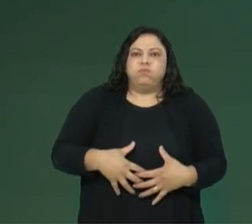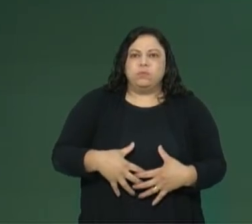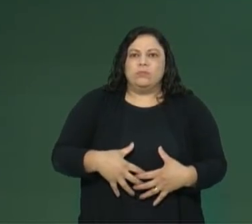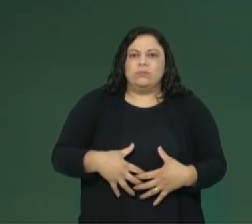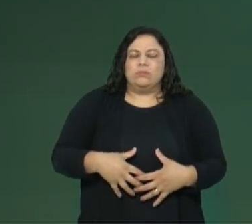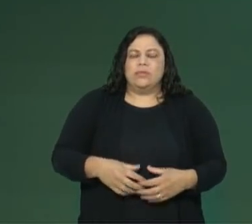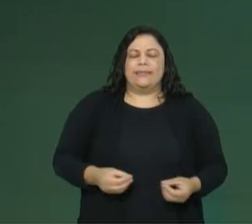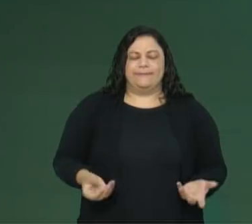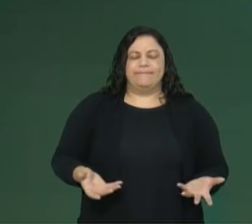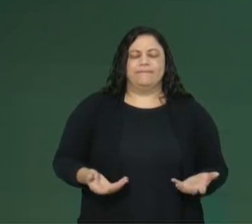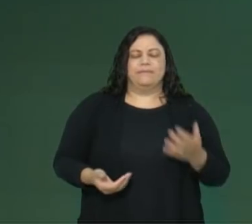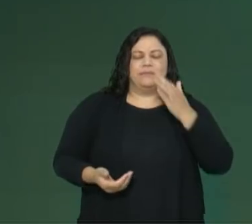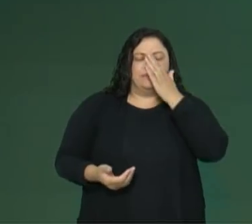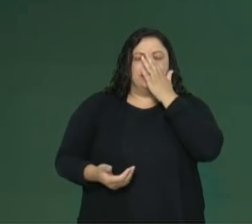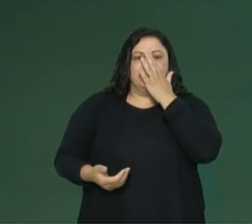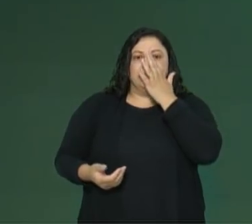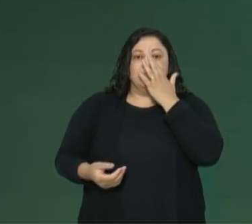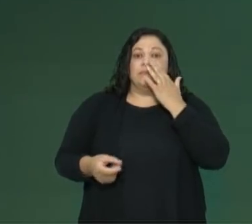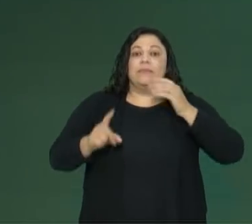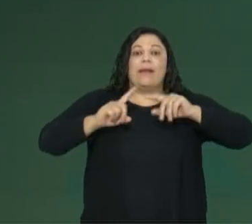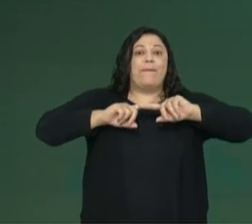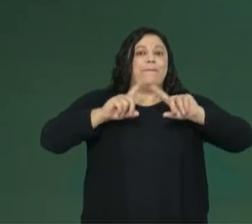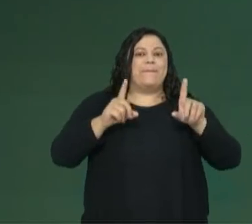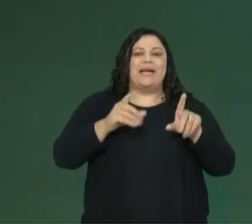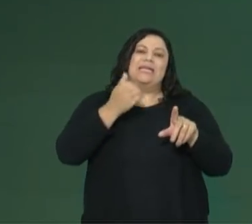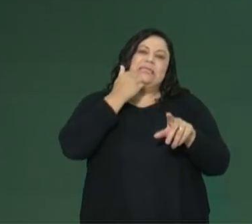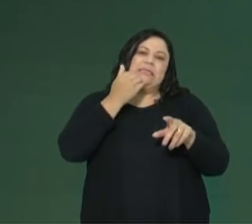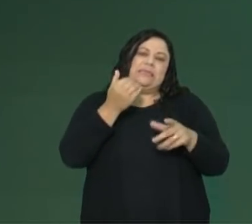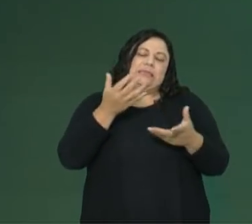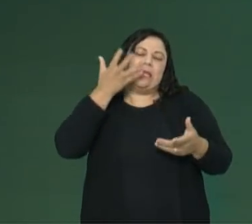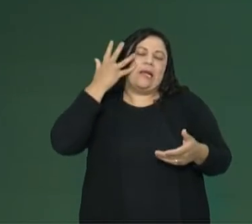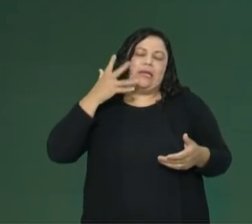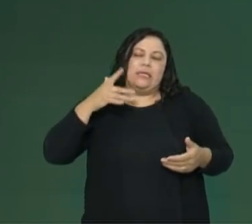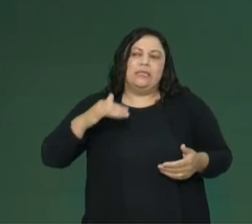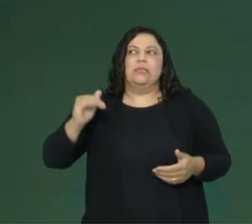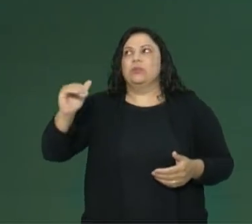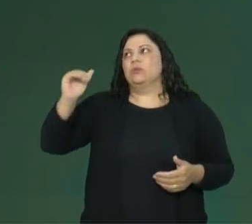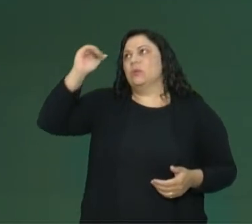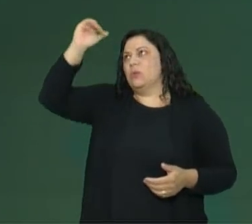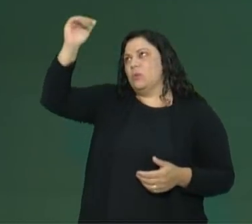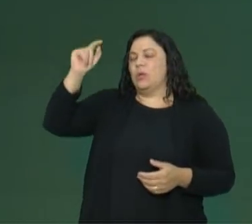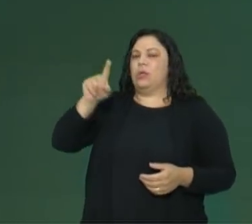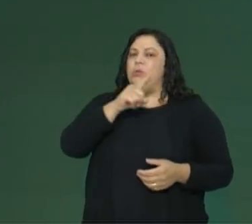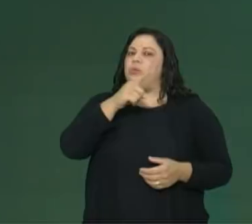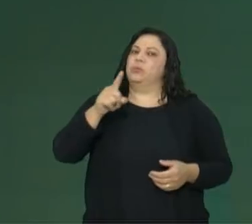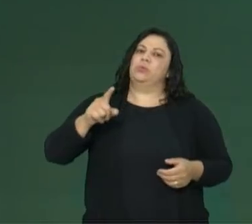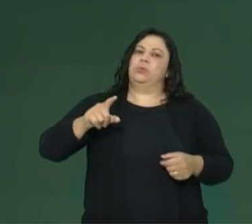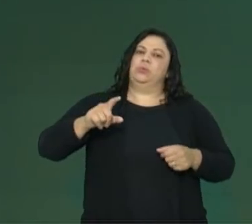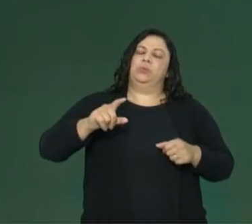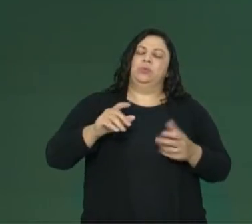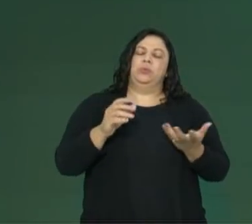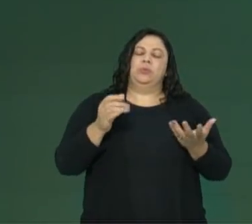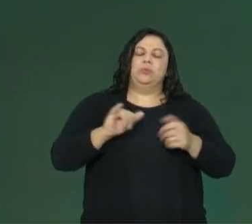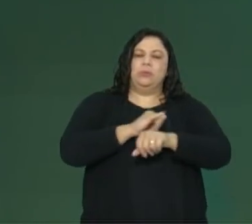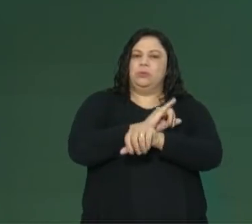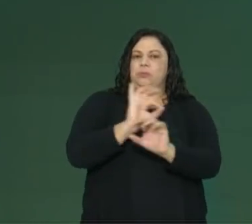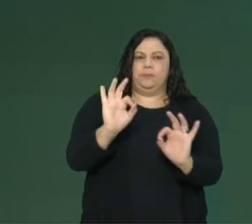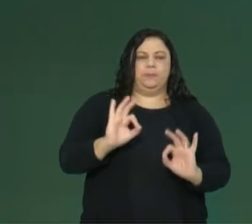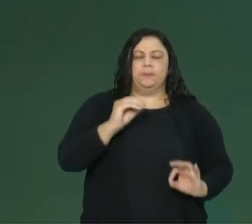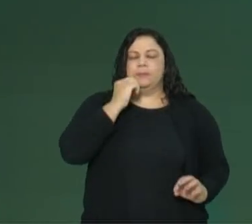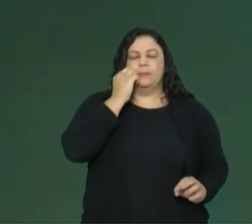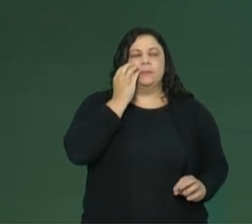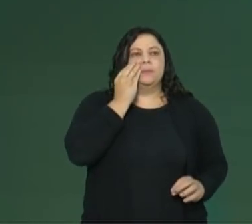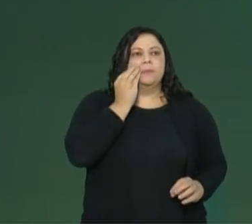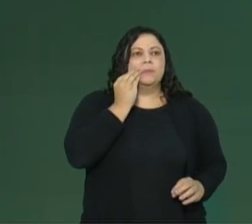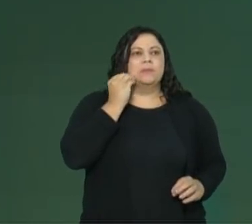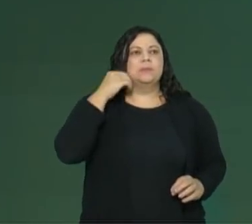população de vermes, mas não vai ter ganho de peso na criança ou no adulto que tiver com a doença. Certo? Aqui